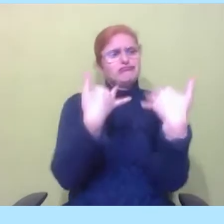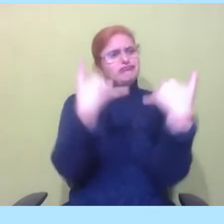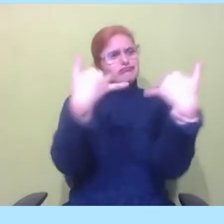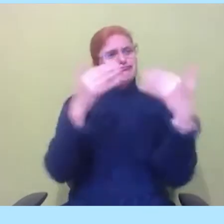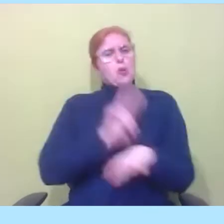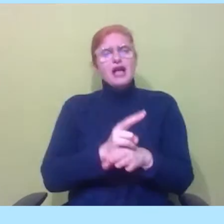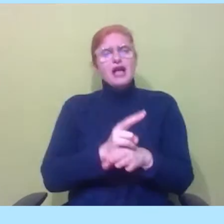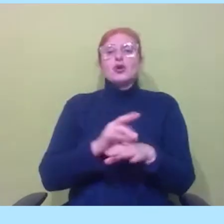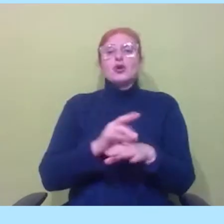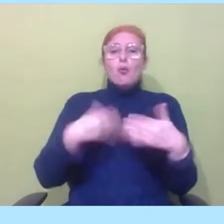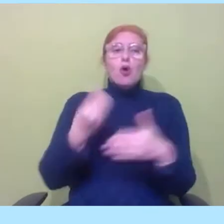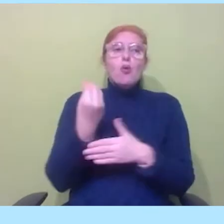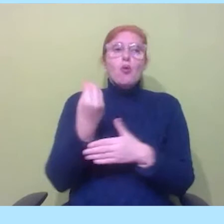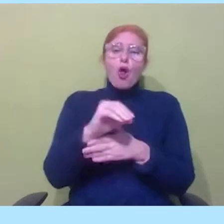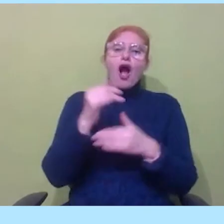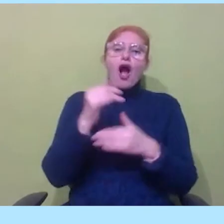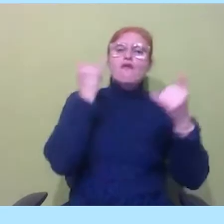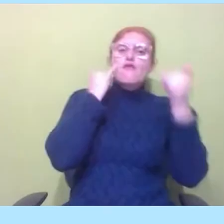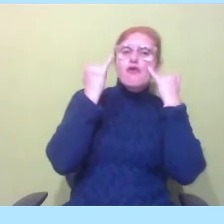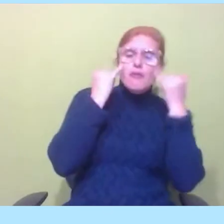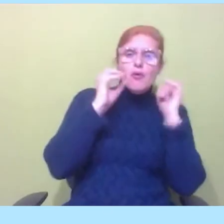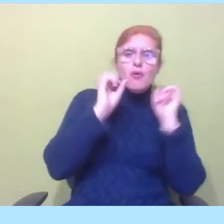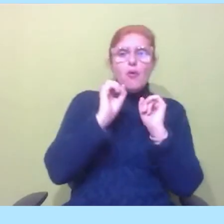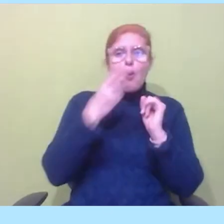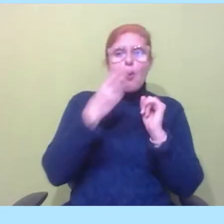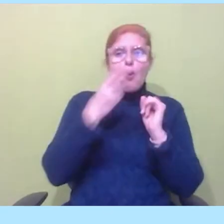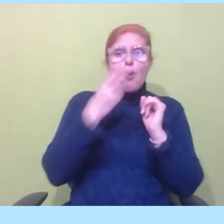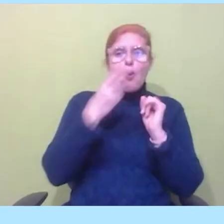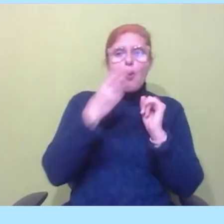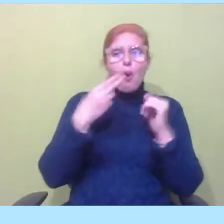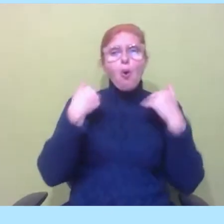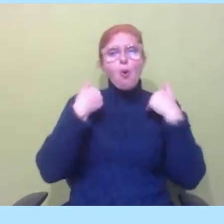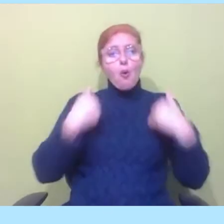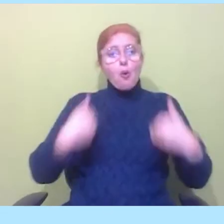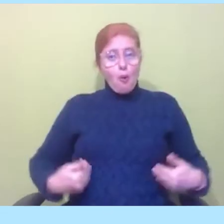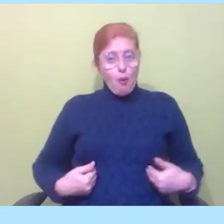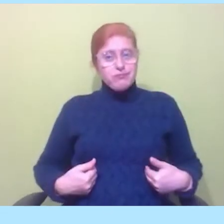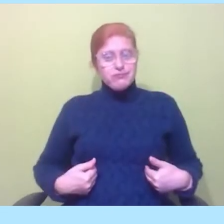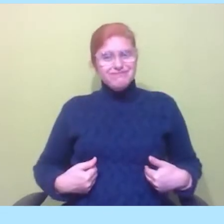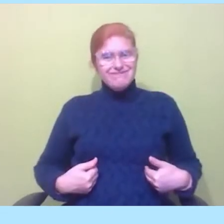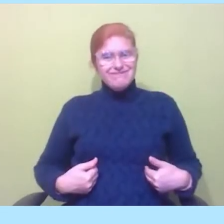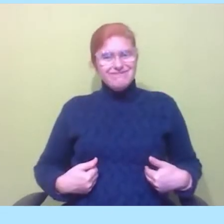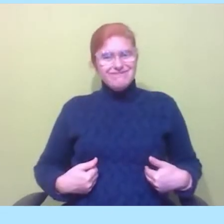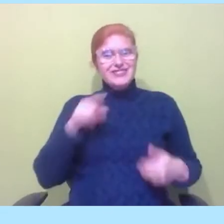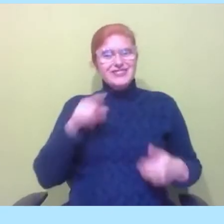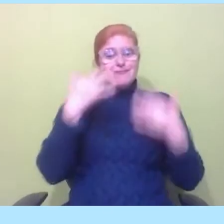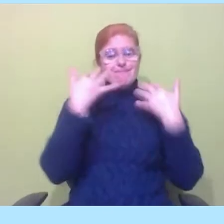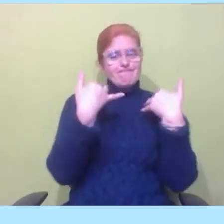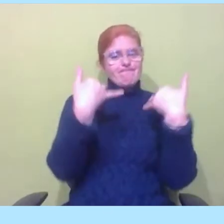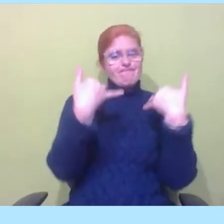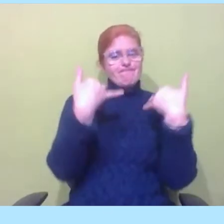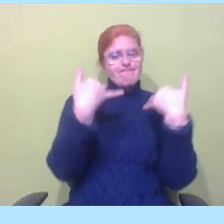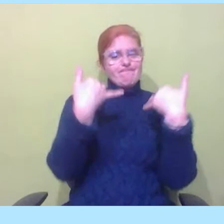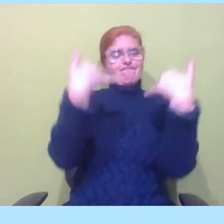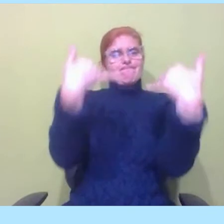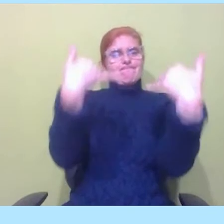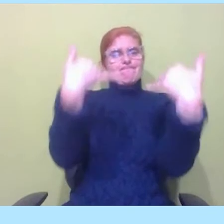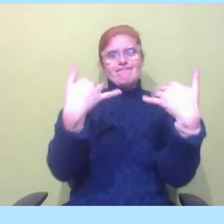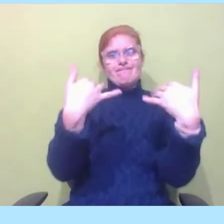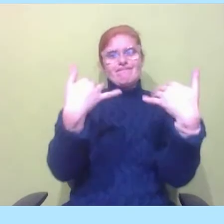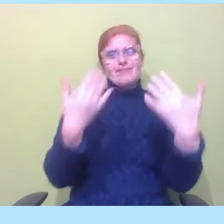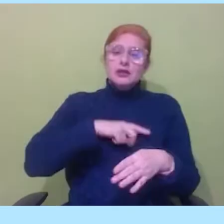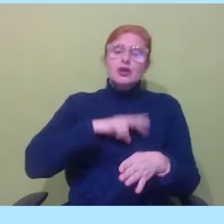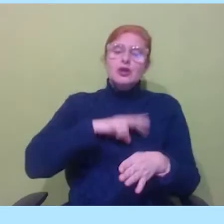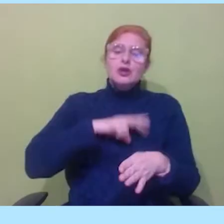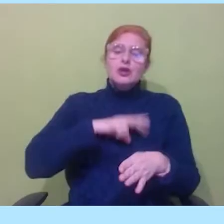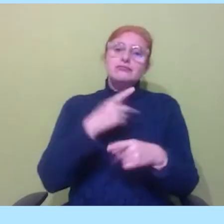uma informação ou um corpo, e você for expor esse corpo, você precisa ter alguns cuidados. Porque eu vejo na minha